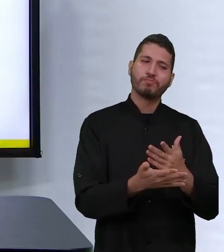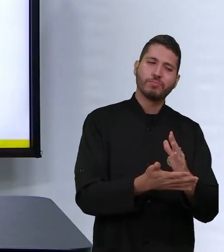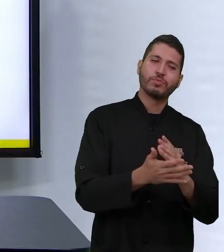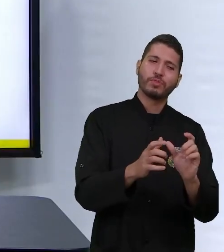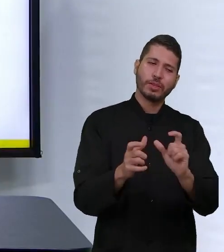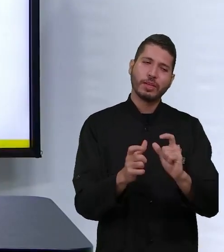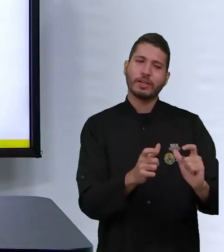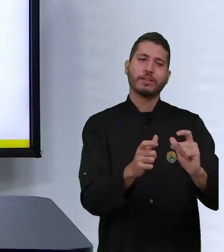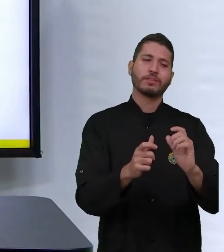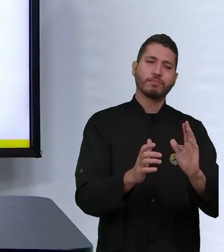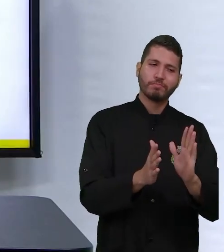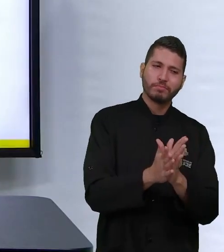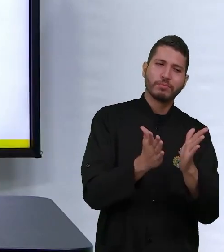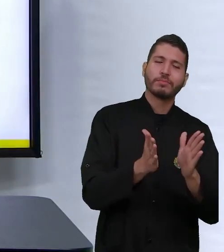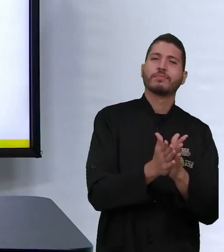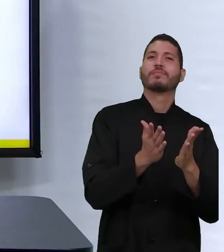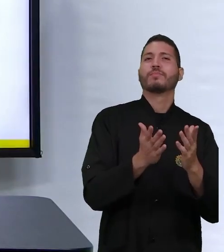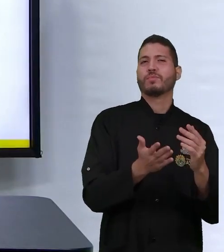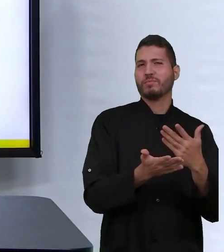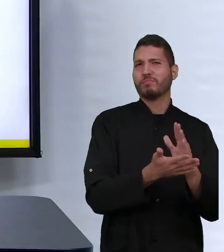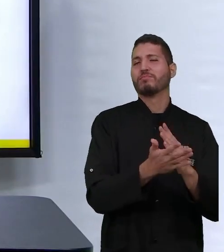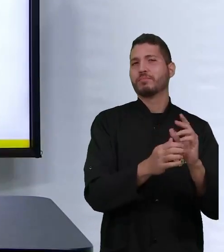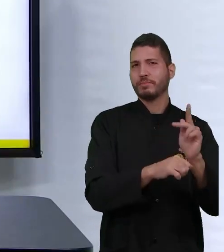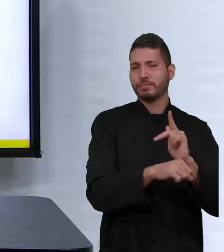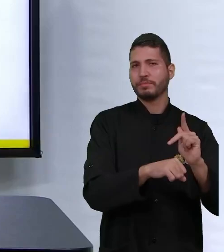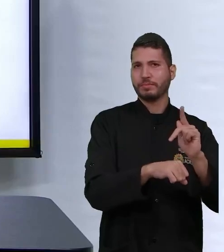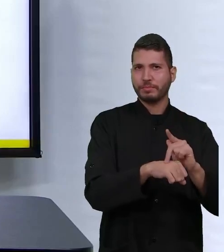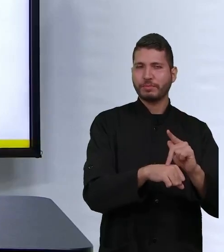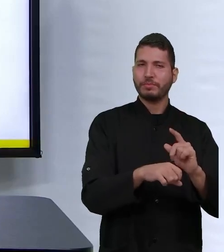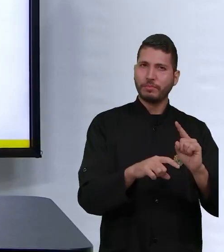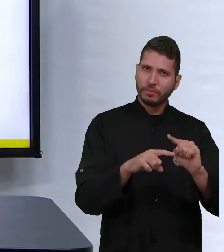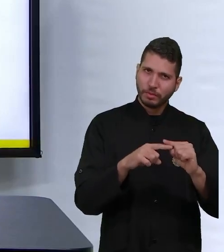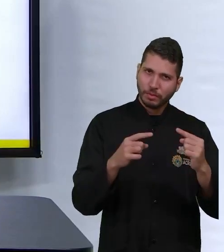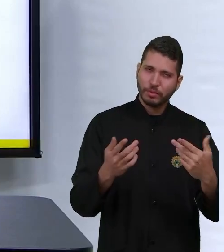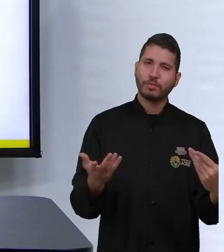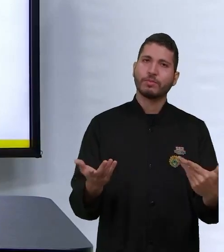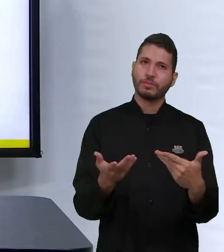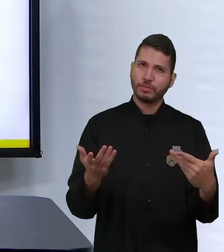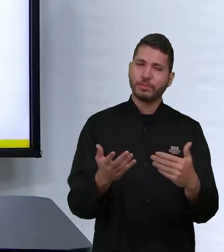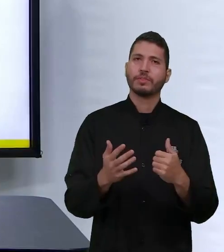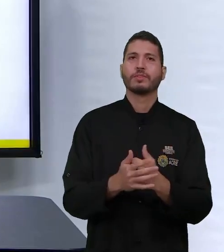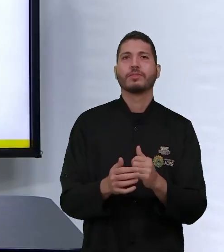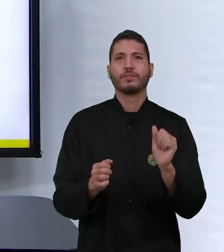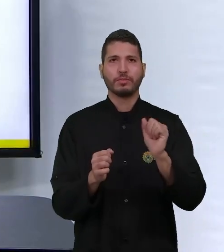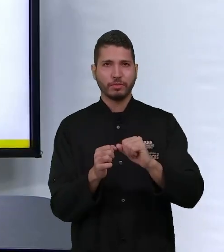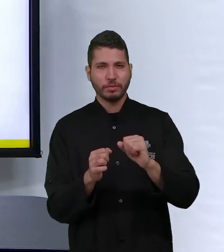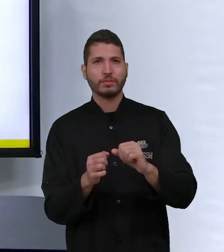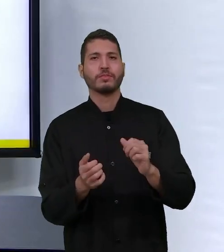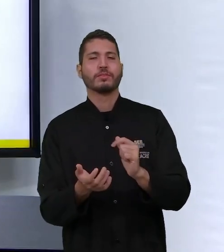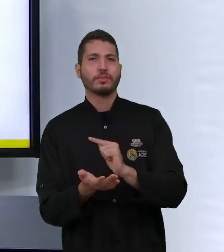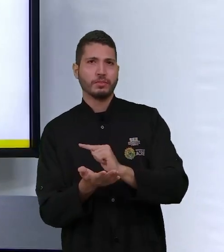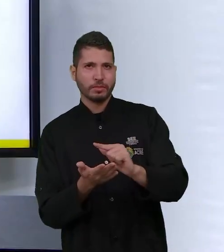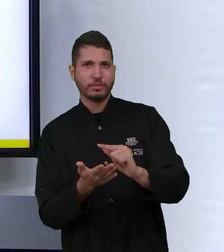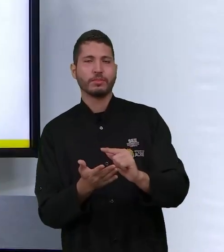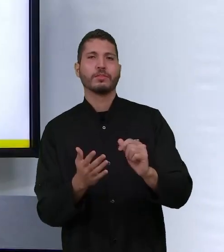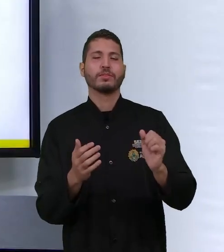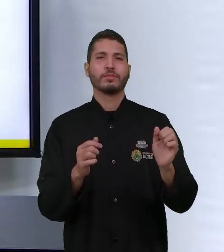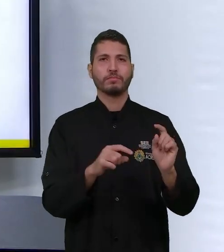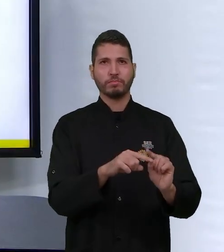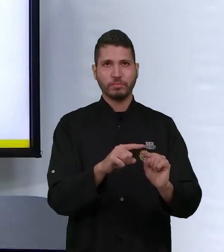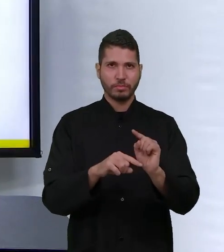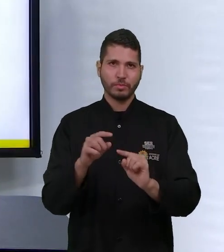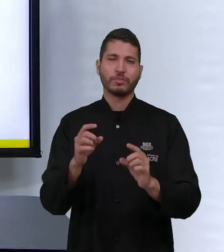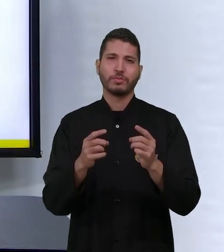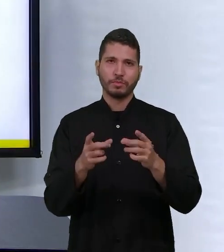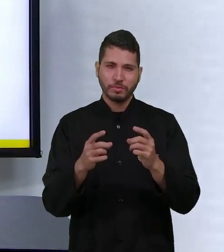utilizam. Mas existem outros meios mais eficazes e limpos de produzir as coisas, as mercadorias e os alimentos